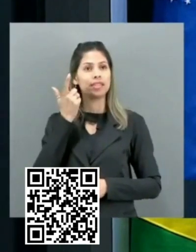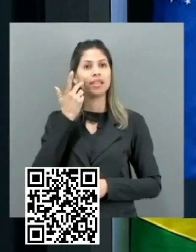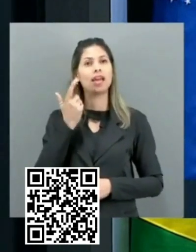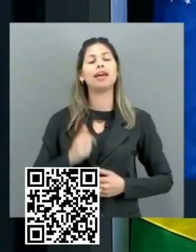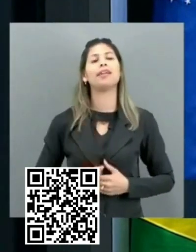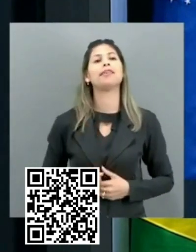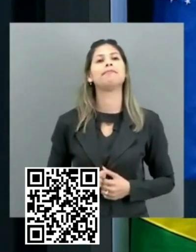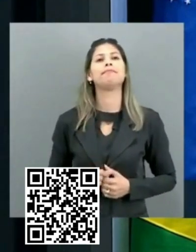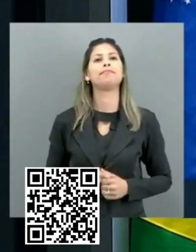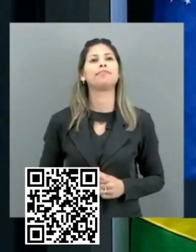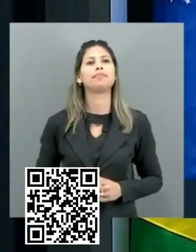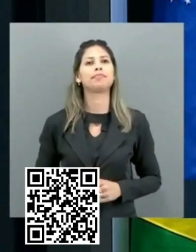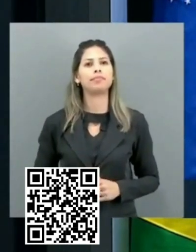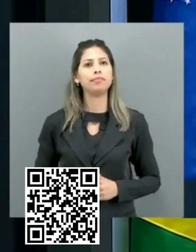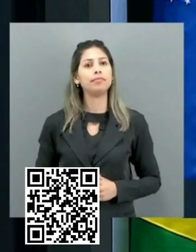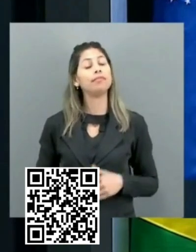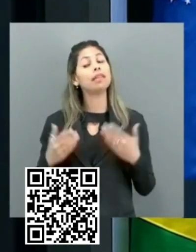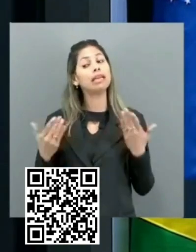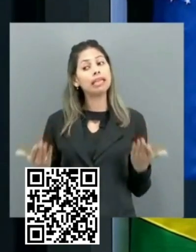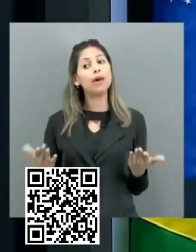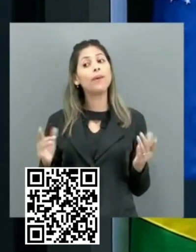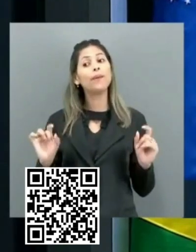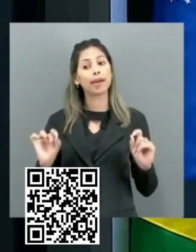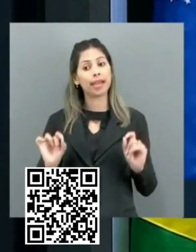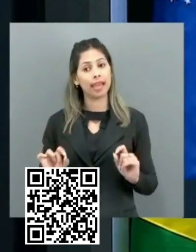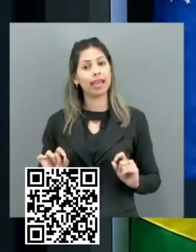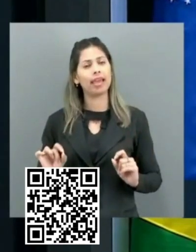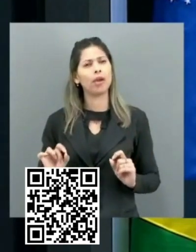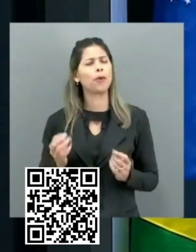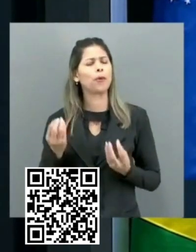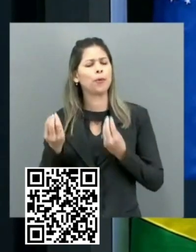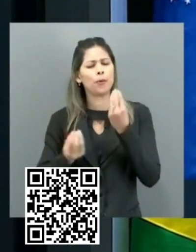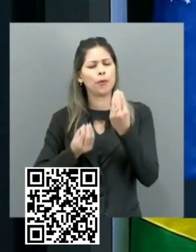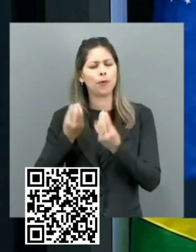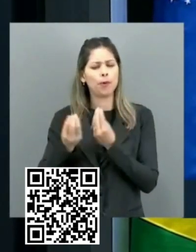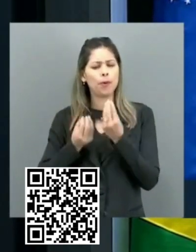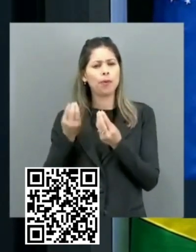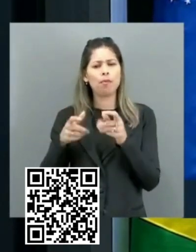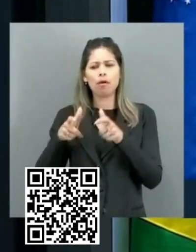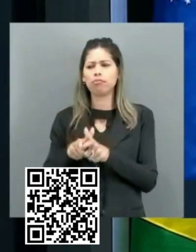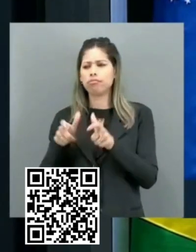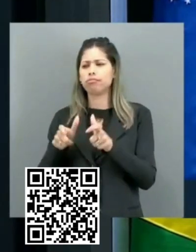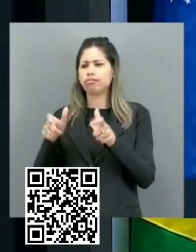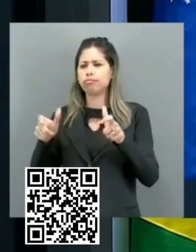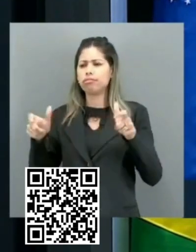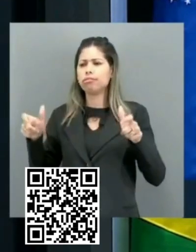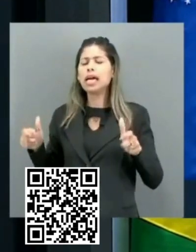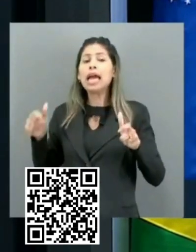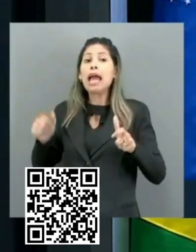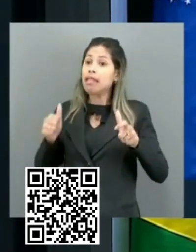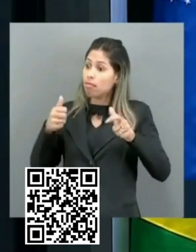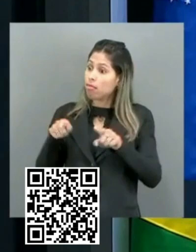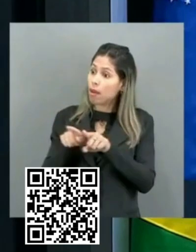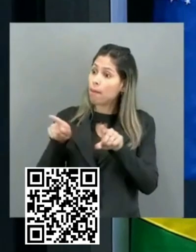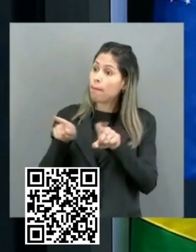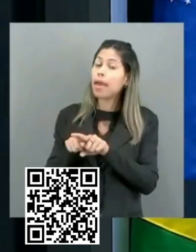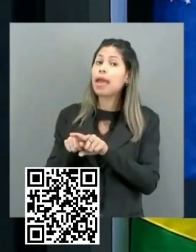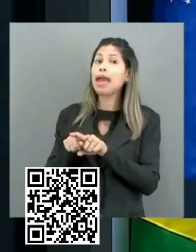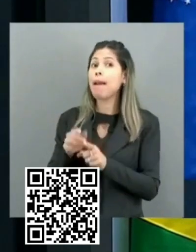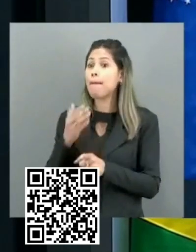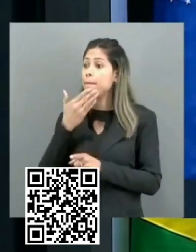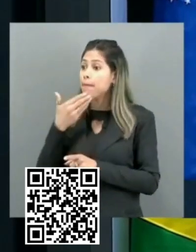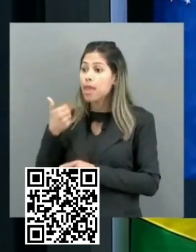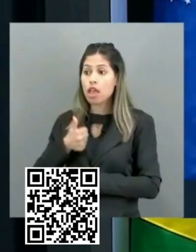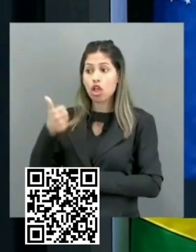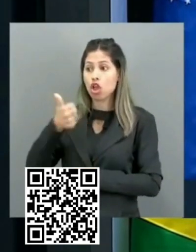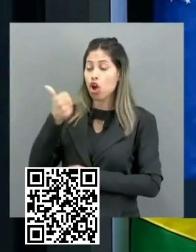de aumentar a presença do Estado nessas comunidades, aumentar o investimento em segurança